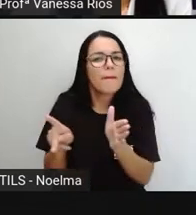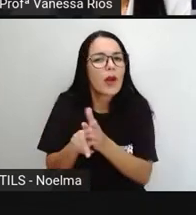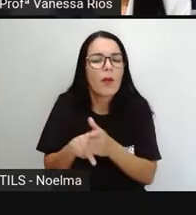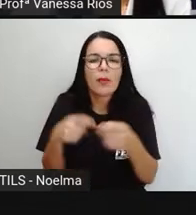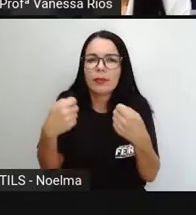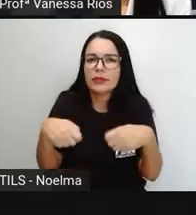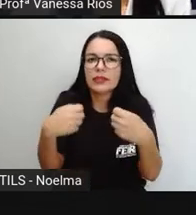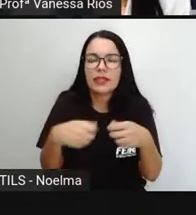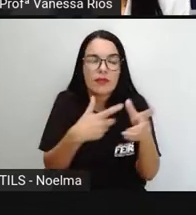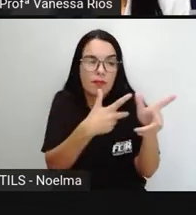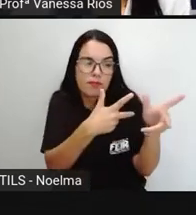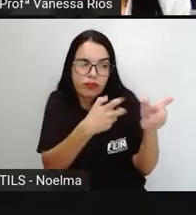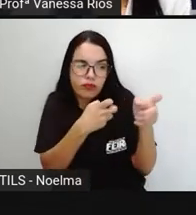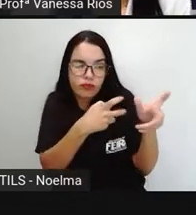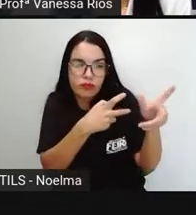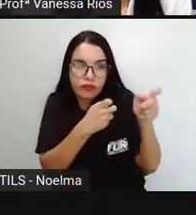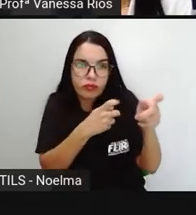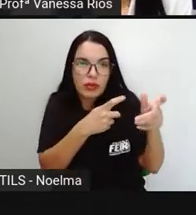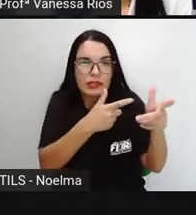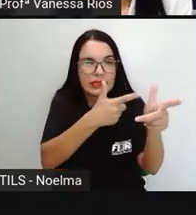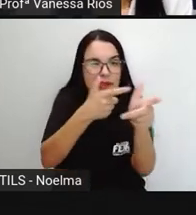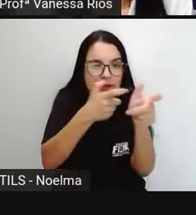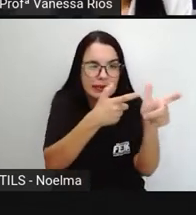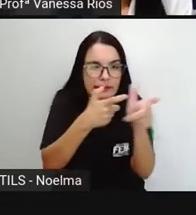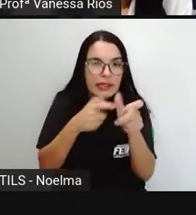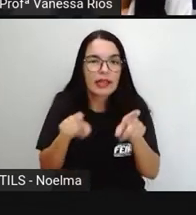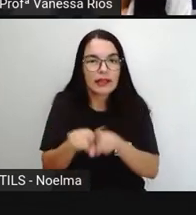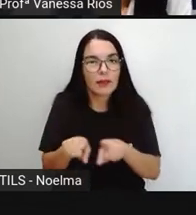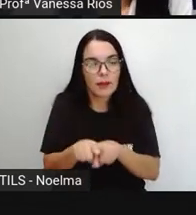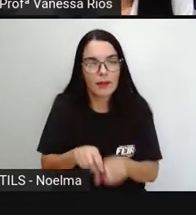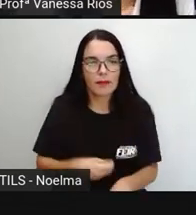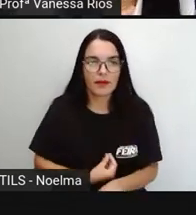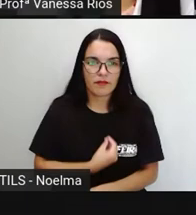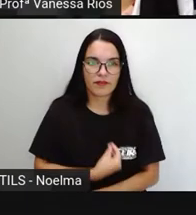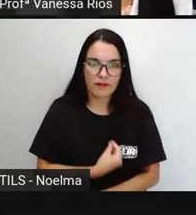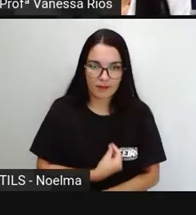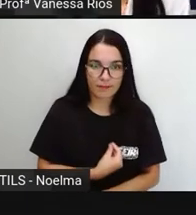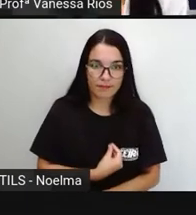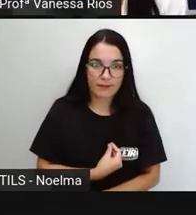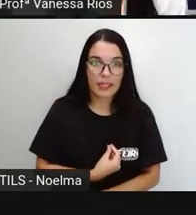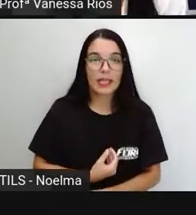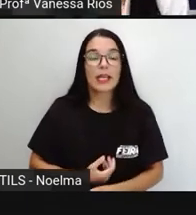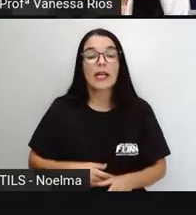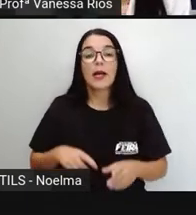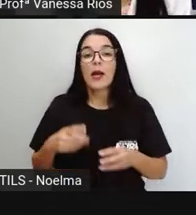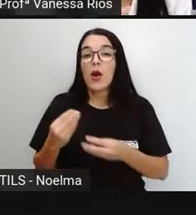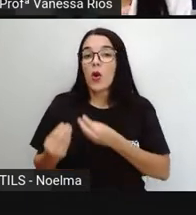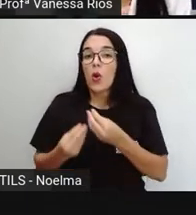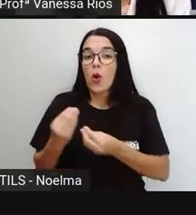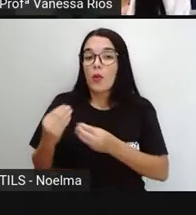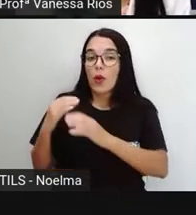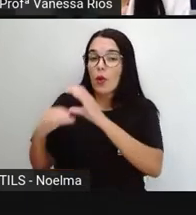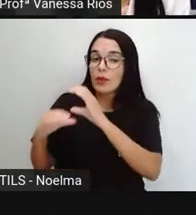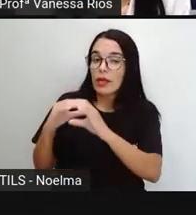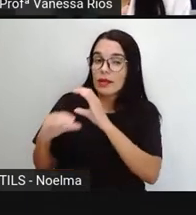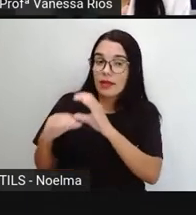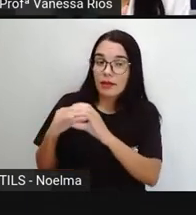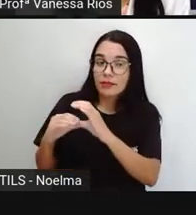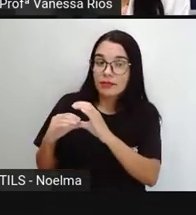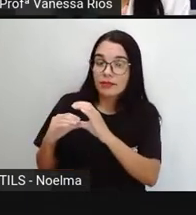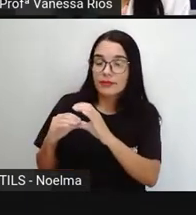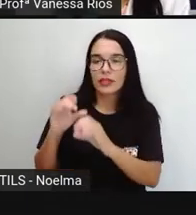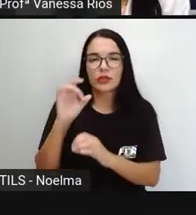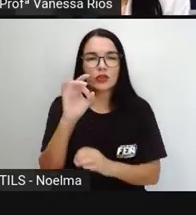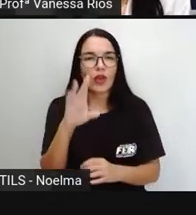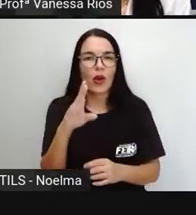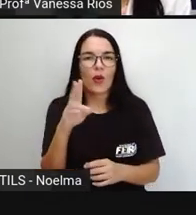aí, nesse período do Paleolítico, o homem era nômade, ou seja, ele mudava, né, de um lugar para outro, dependendo